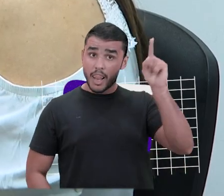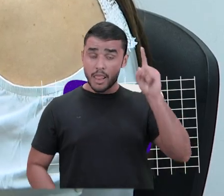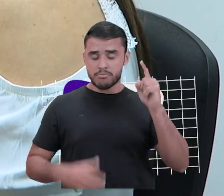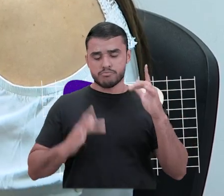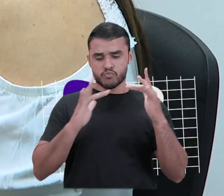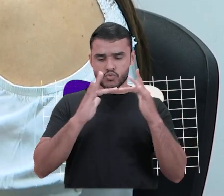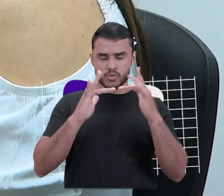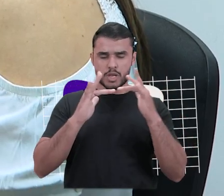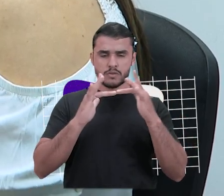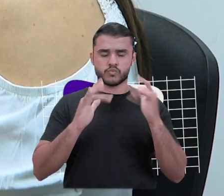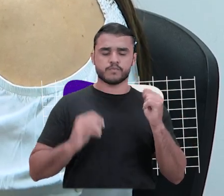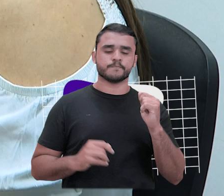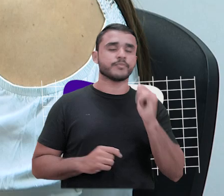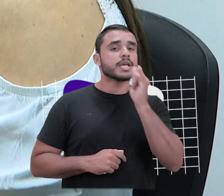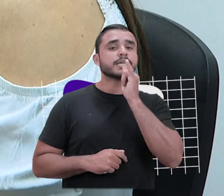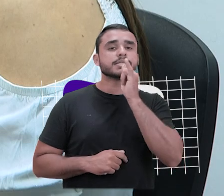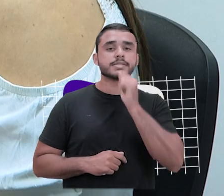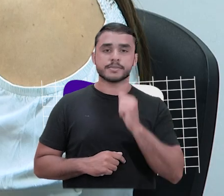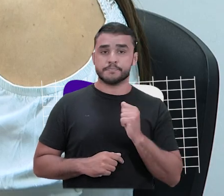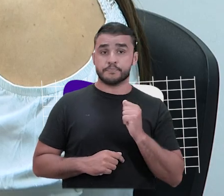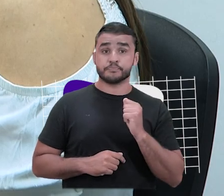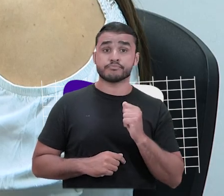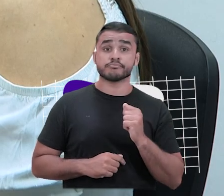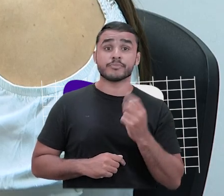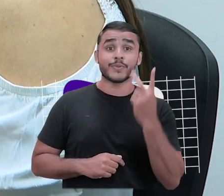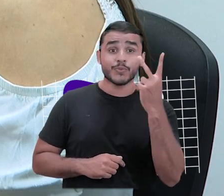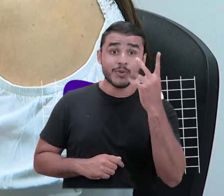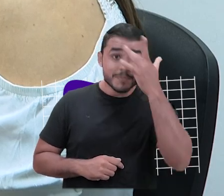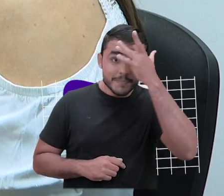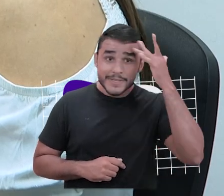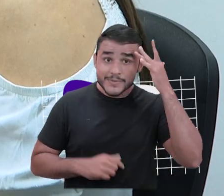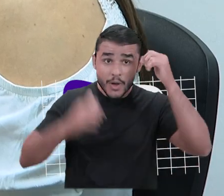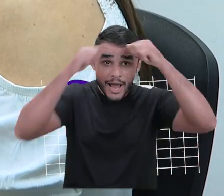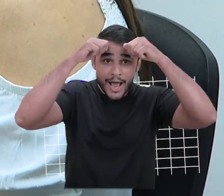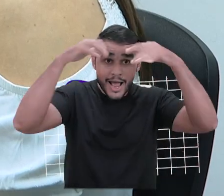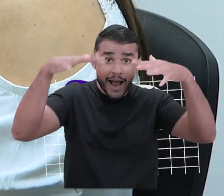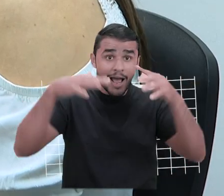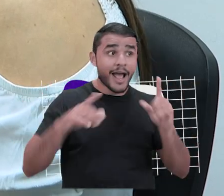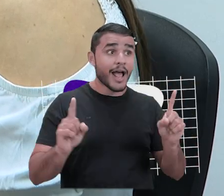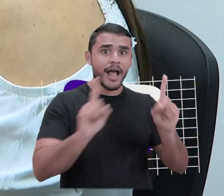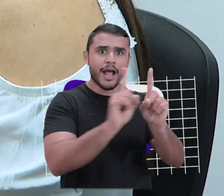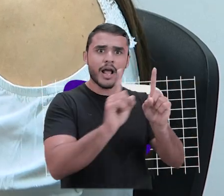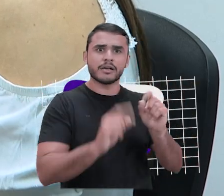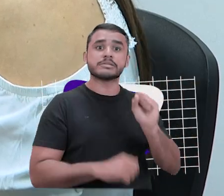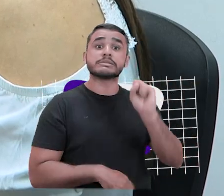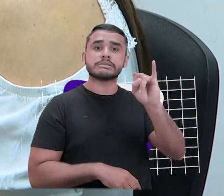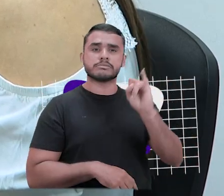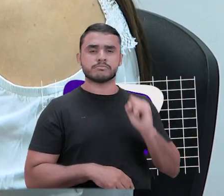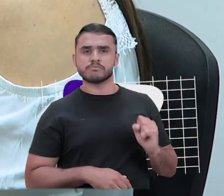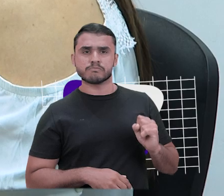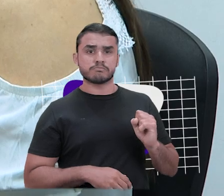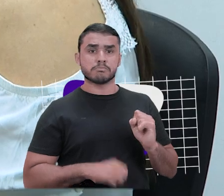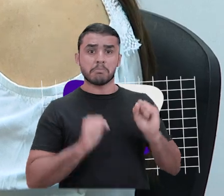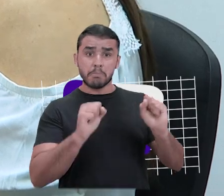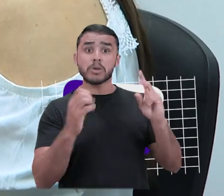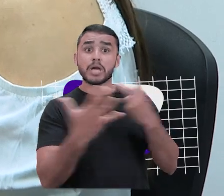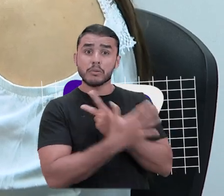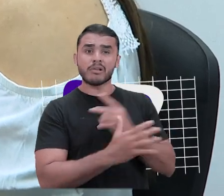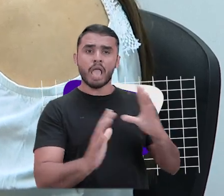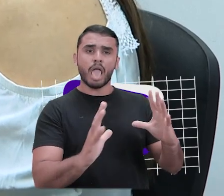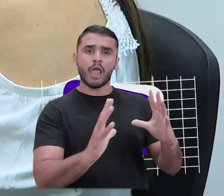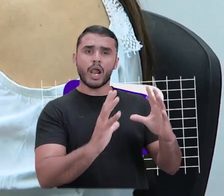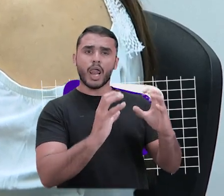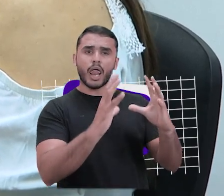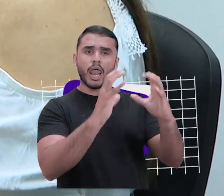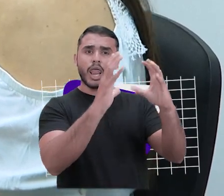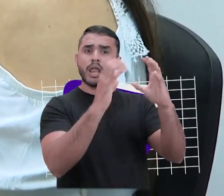exemplo, digamos, você coloca 2 autistas, né, juntos, sai uma briga, porque pode acontecer. Isso. Acontece